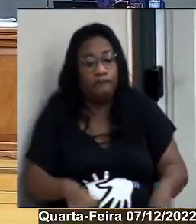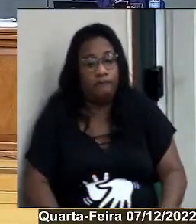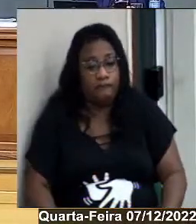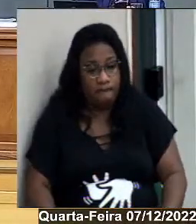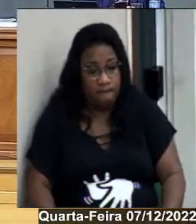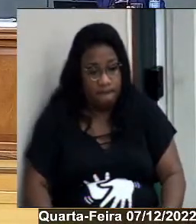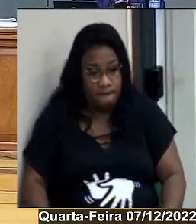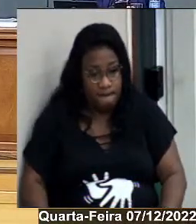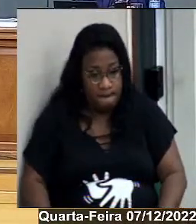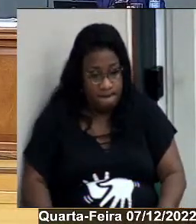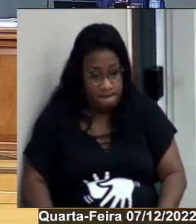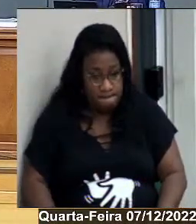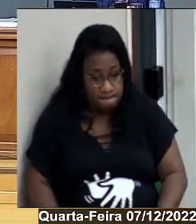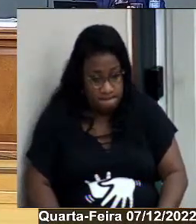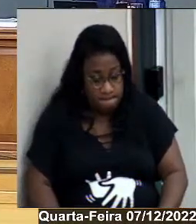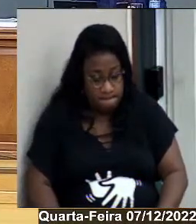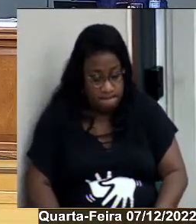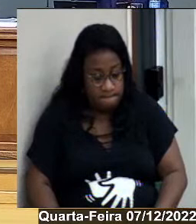21/2022 está em discussão.